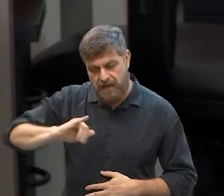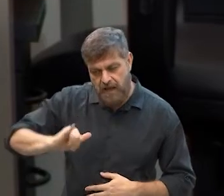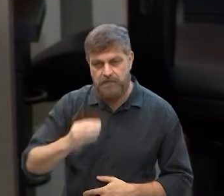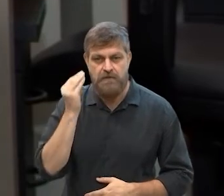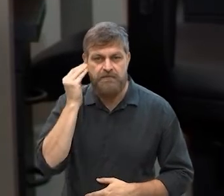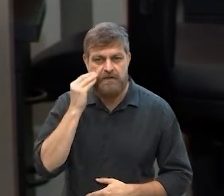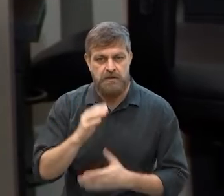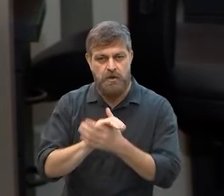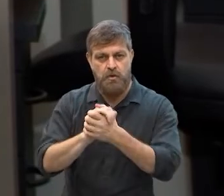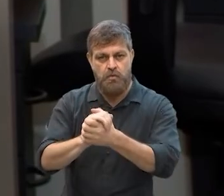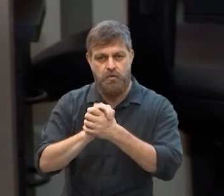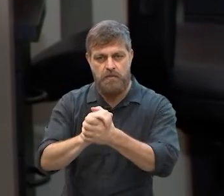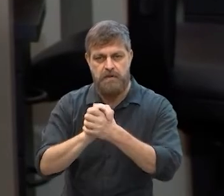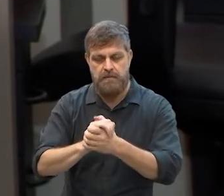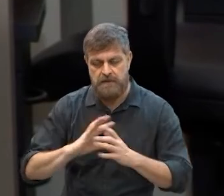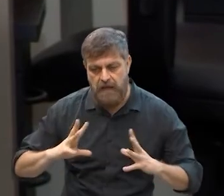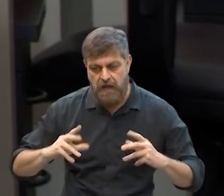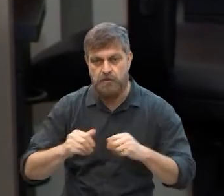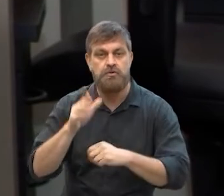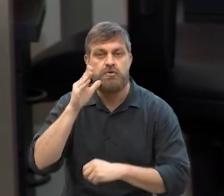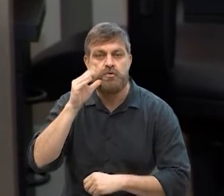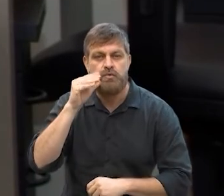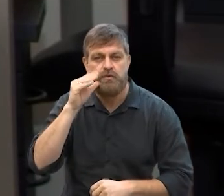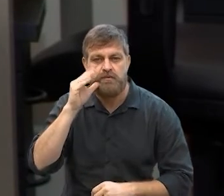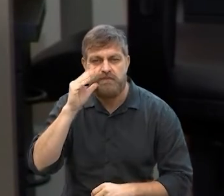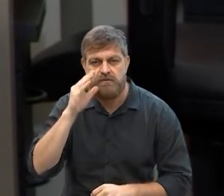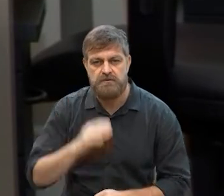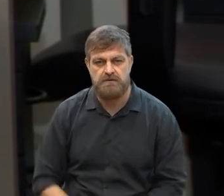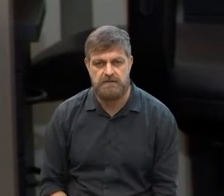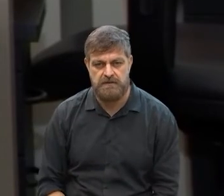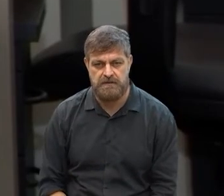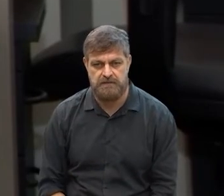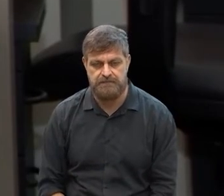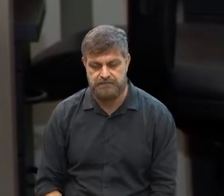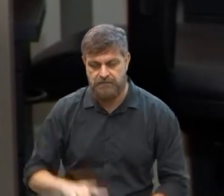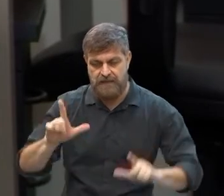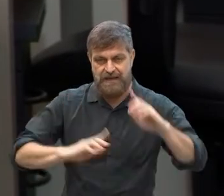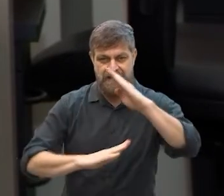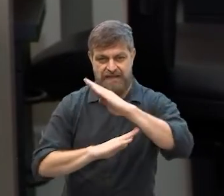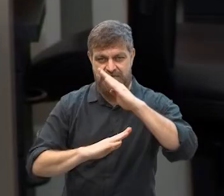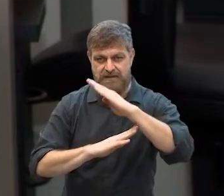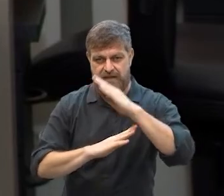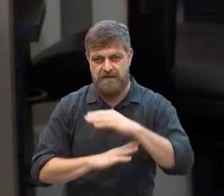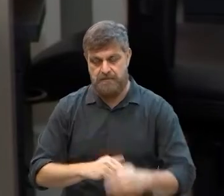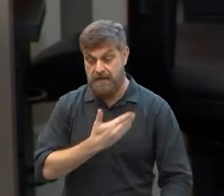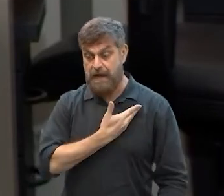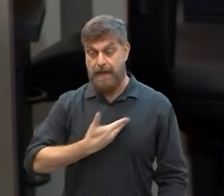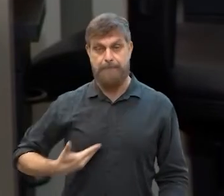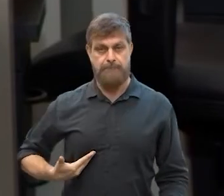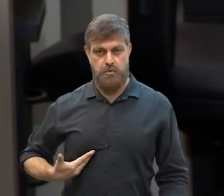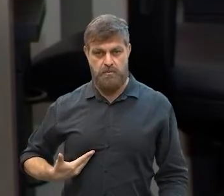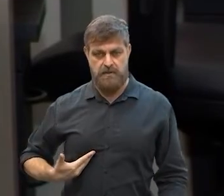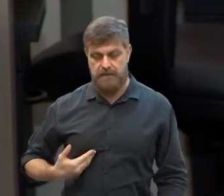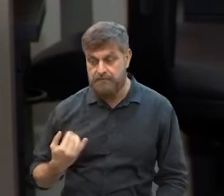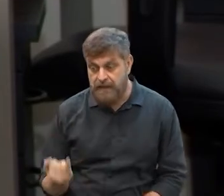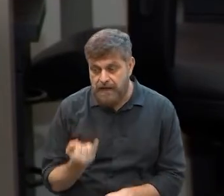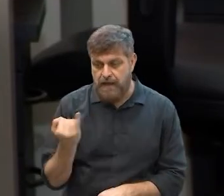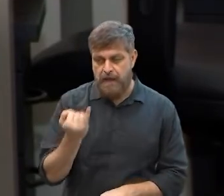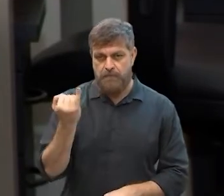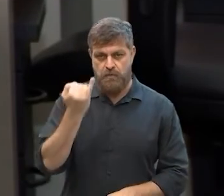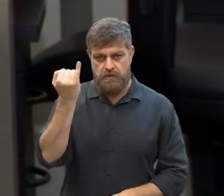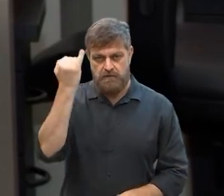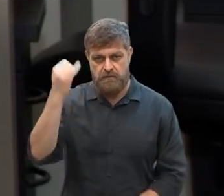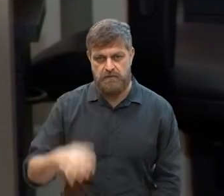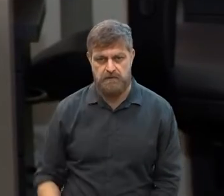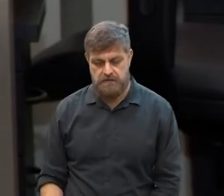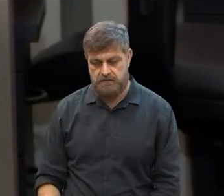para parabenizar todos os funcionários que fazem da TV Câmara uma TV pública muito importante